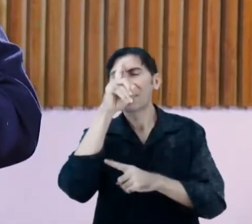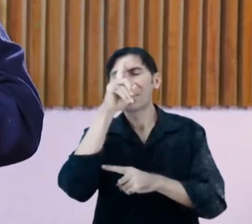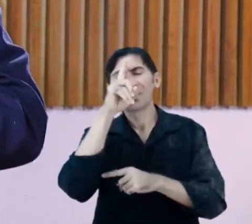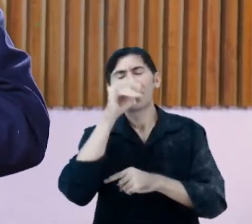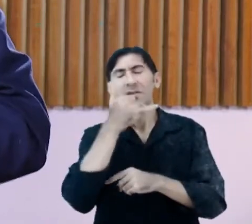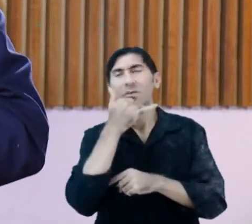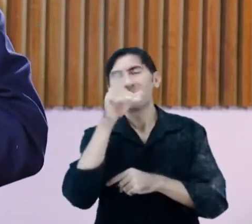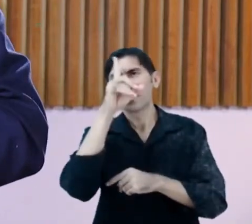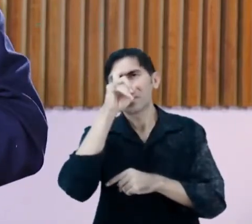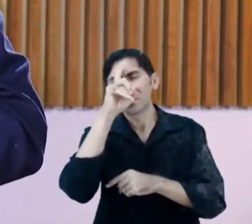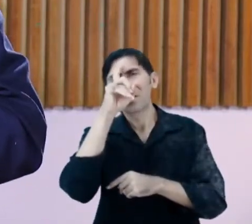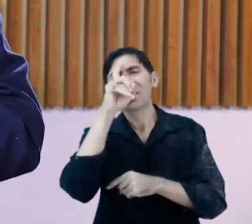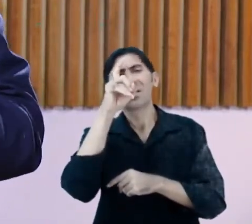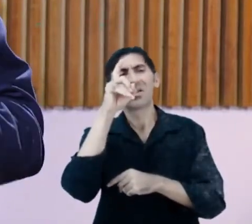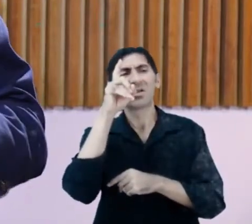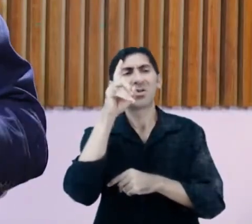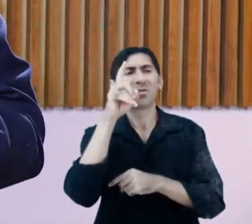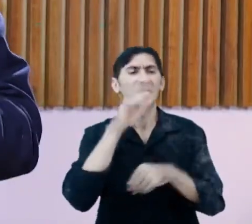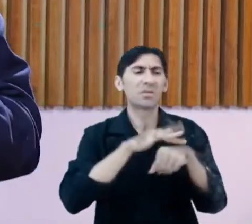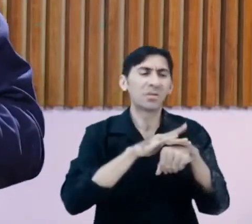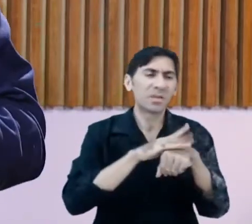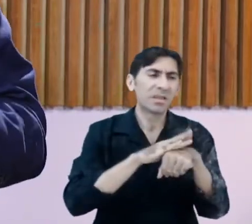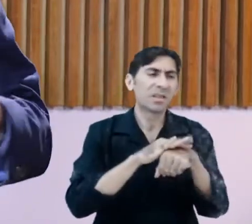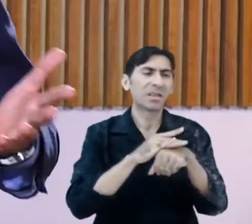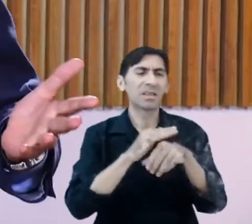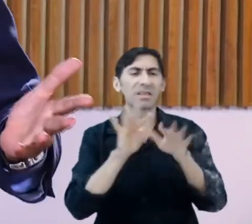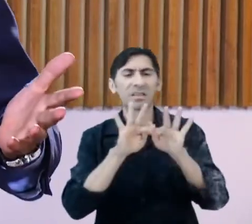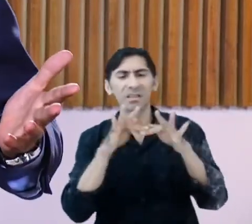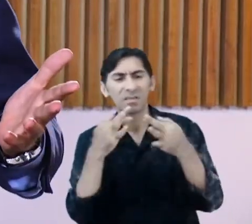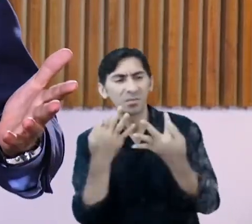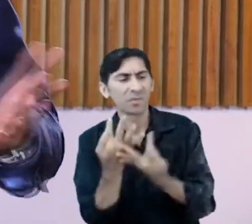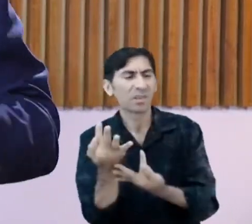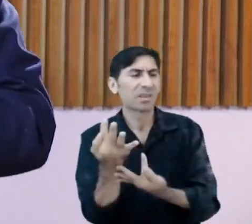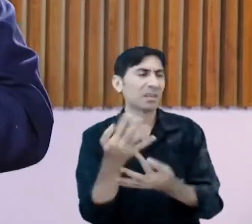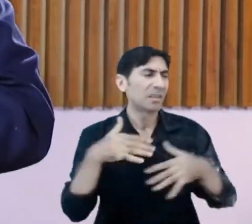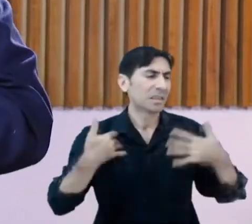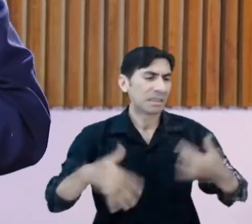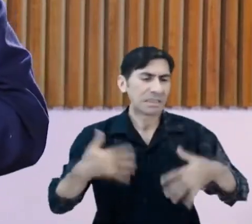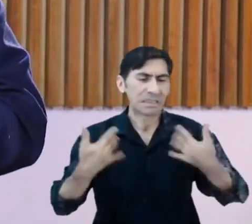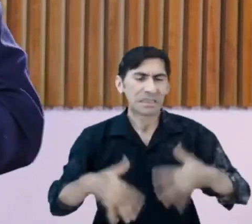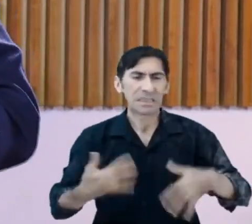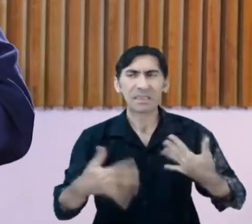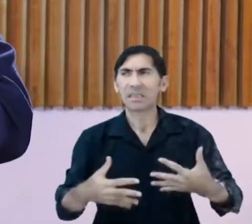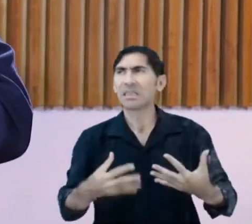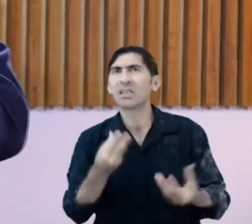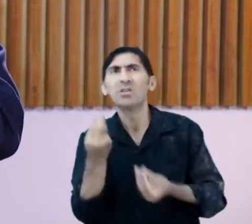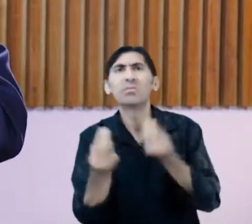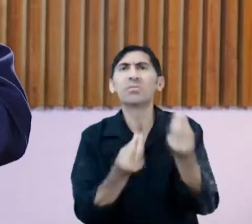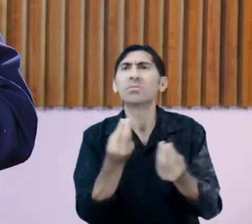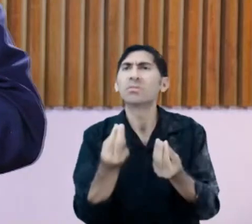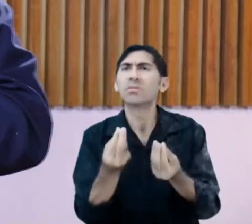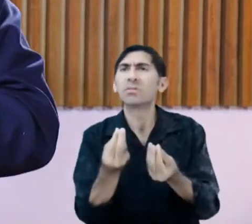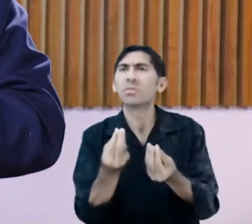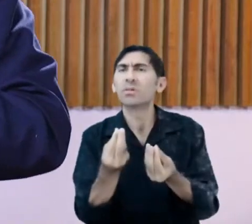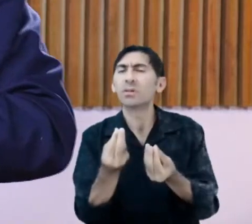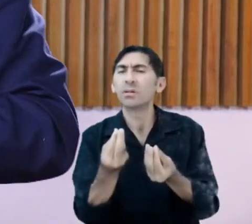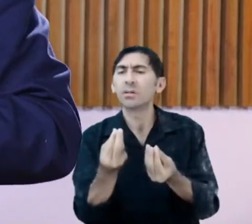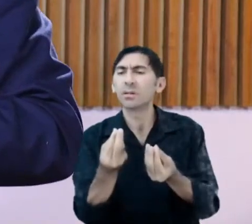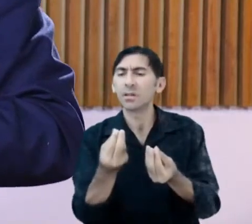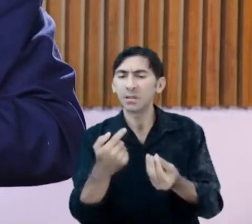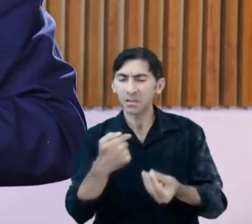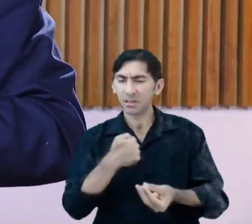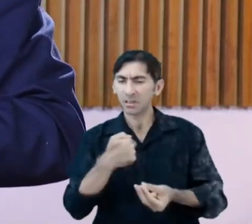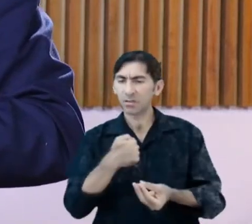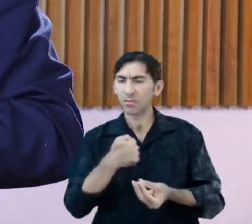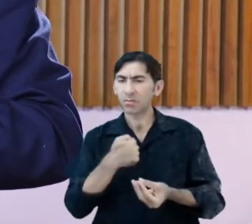pessoas enfermas, desanimadas, desesperadas? Está contente com esse mundo? Qual é a nossa parte para apressar a